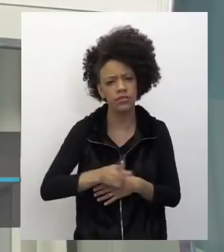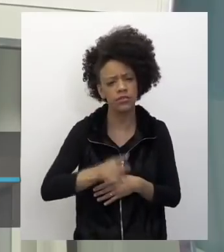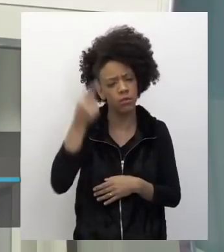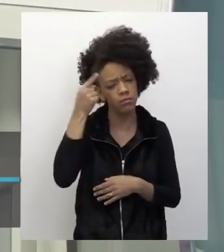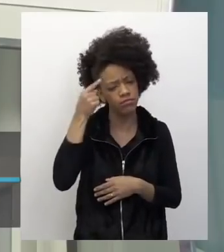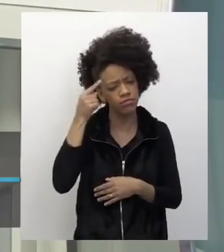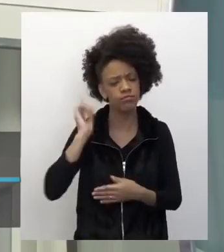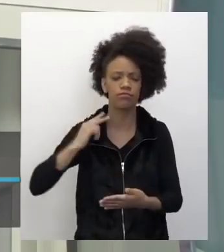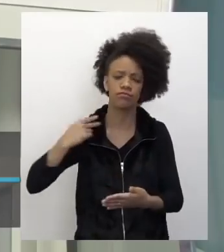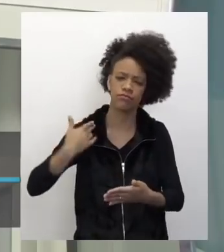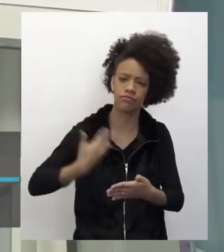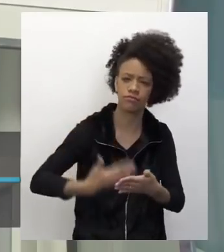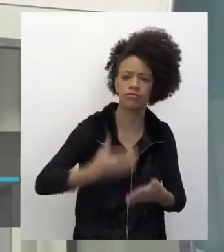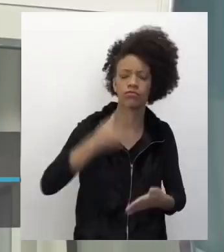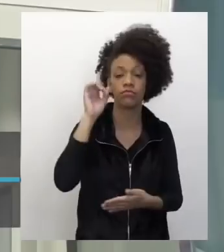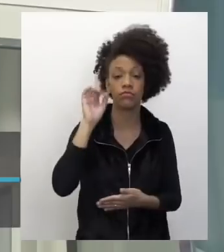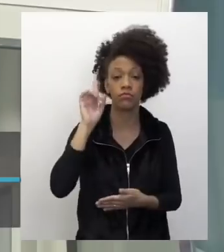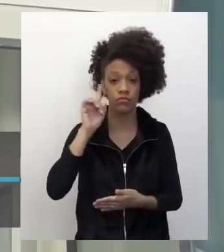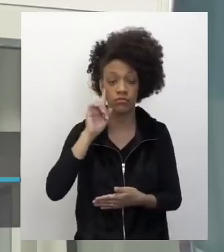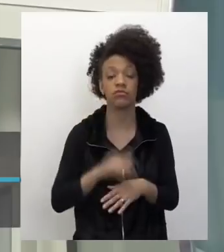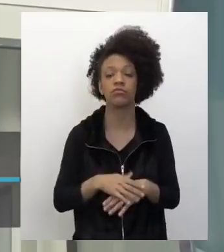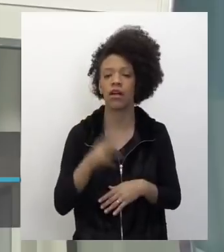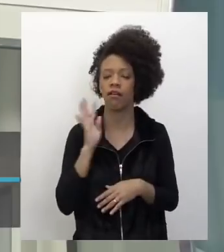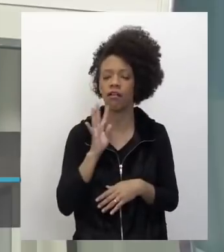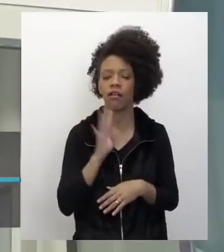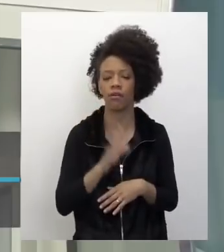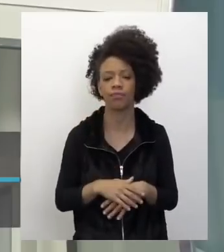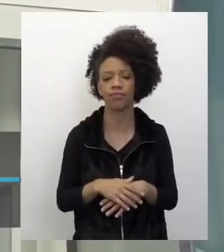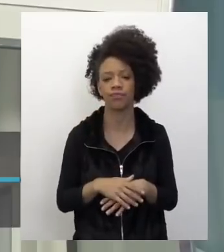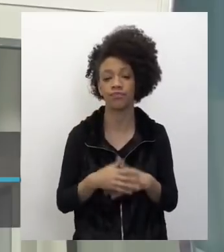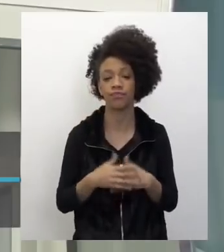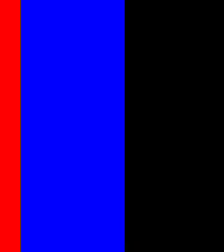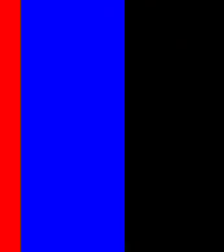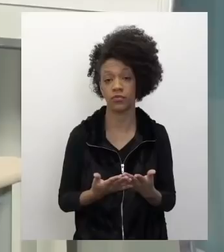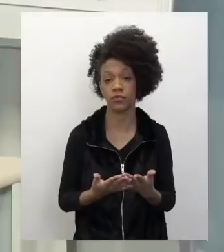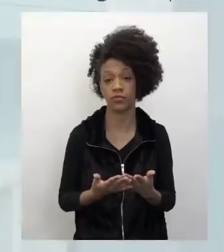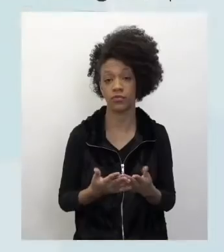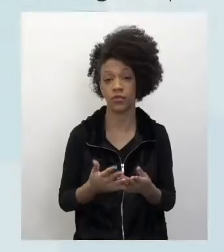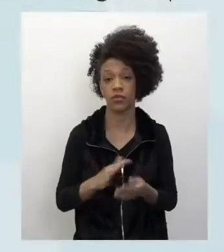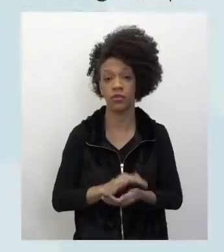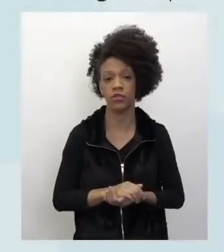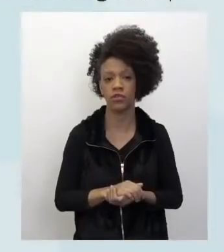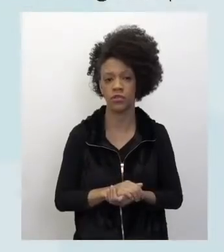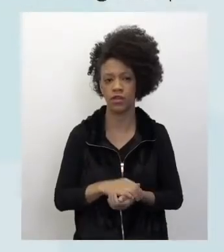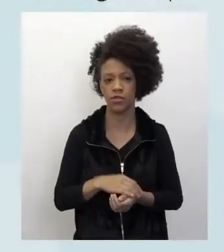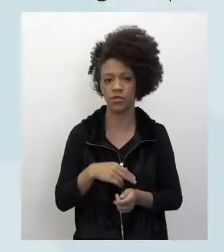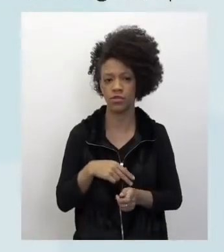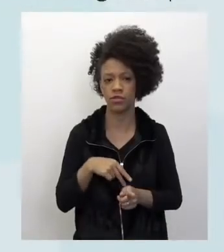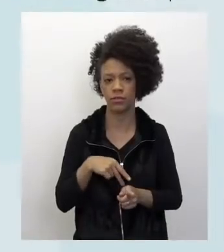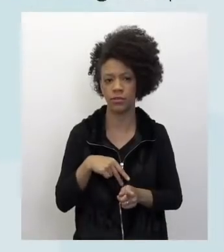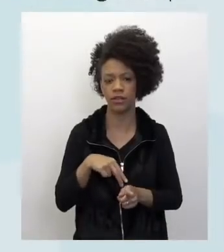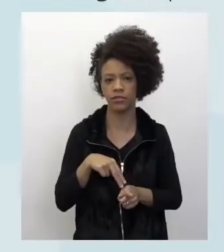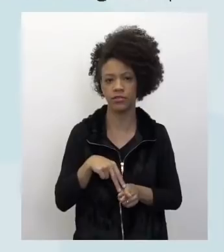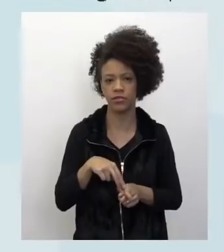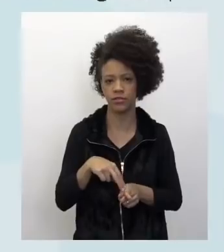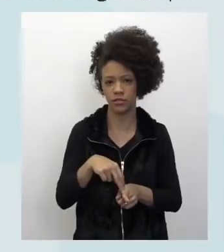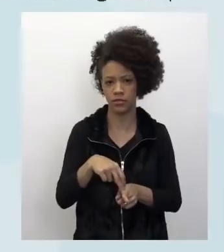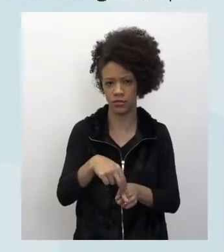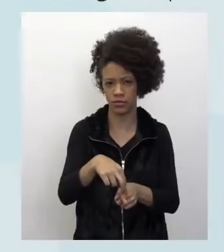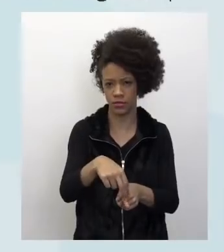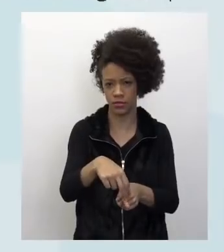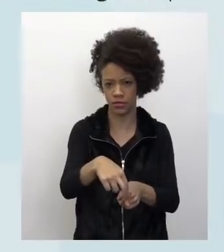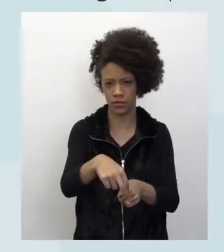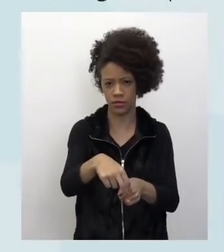a gente vive, é muito legal as peças deles. Vamos lá, os Acrobáticos Fratelli. Eles fazem um trabalho muito diferente